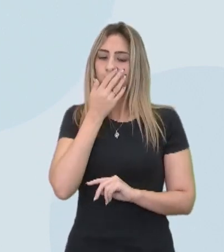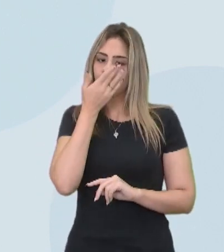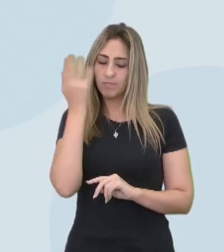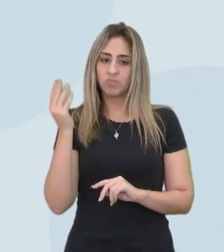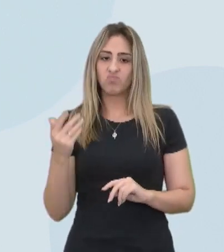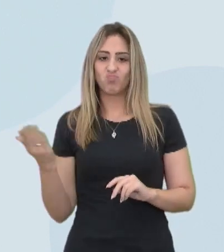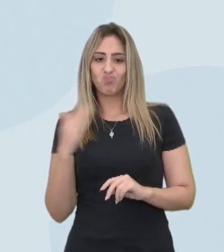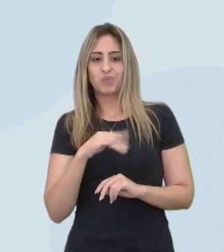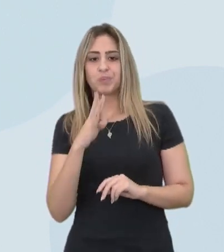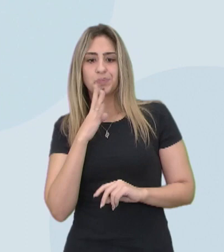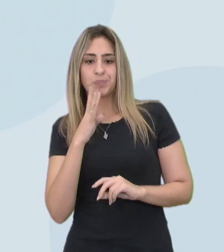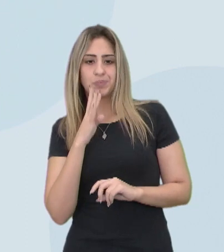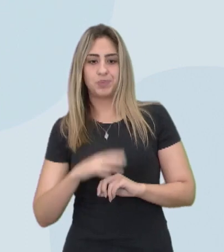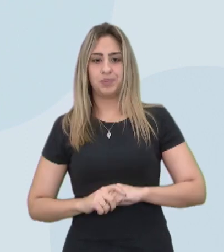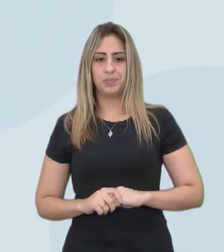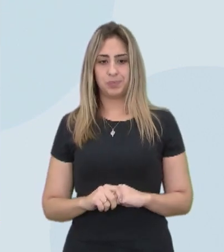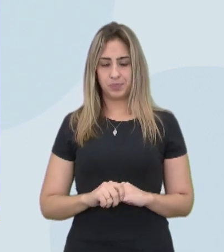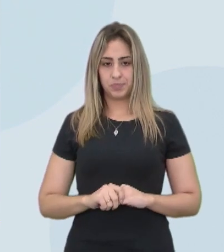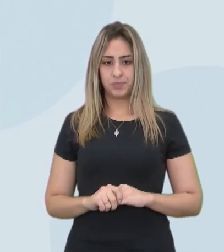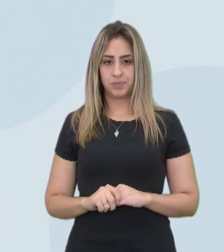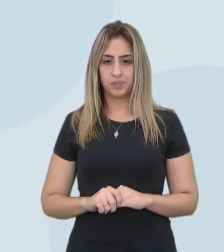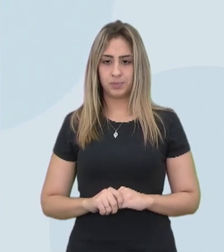meu TED. Vamos lá.